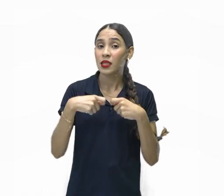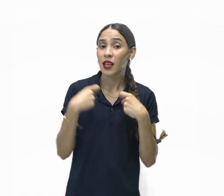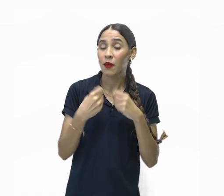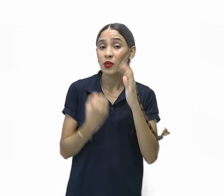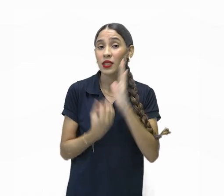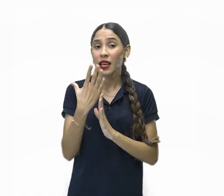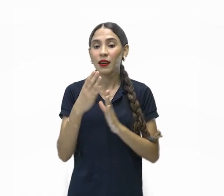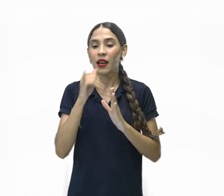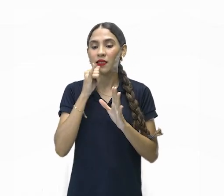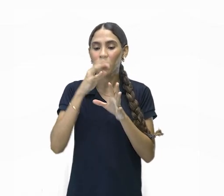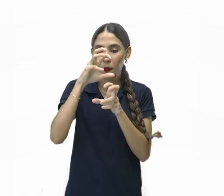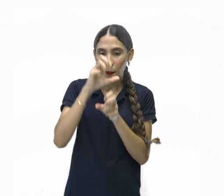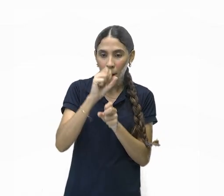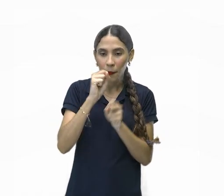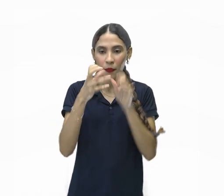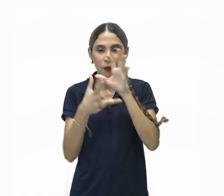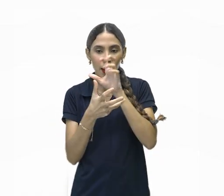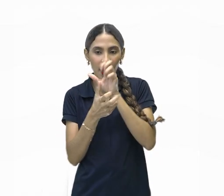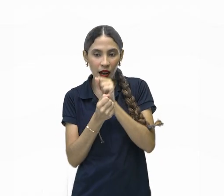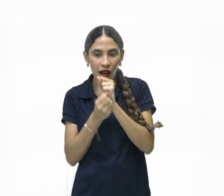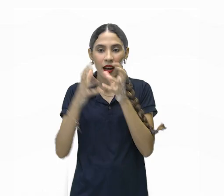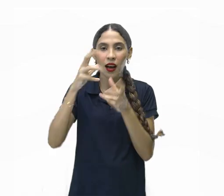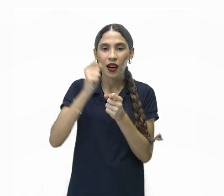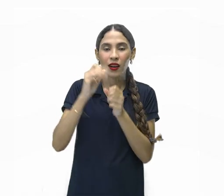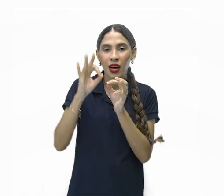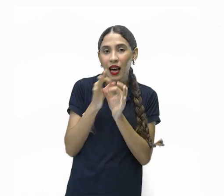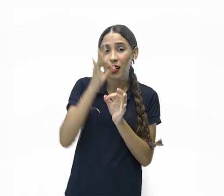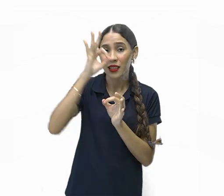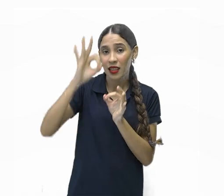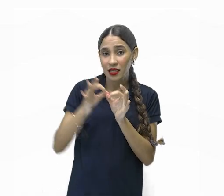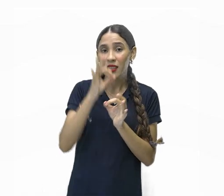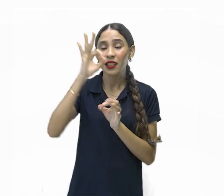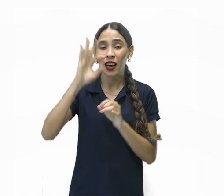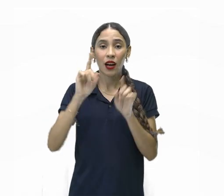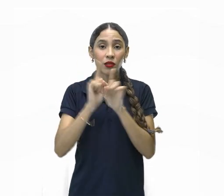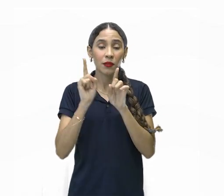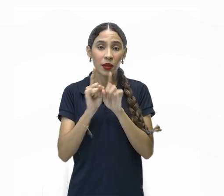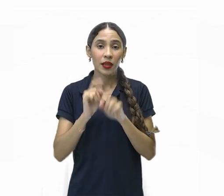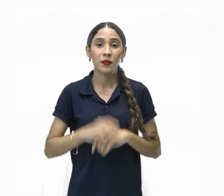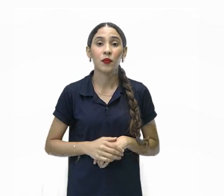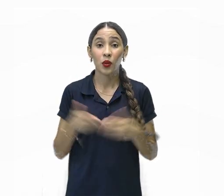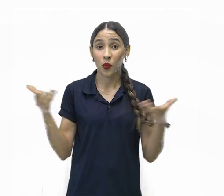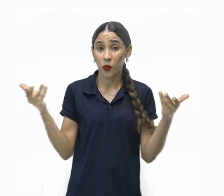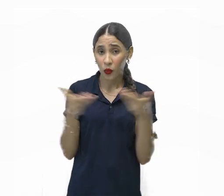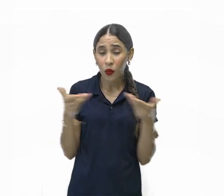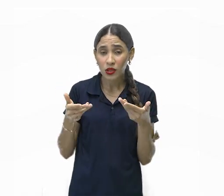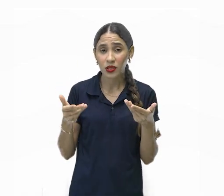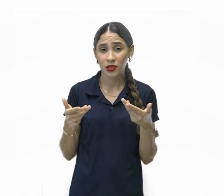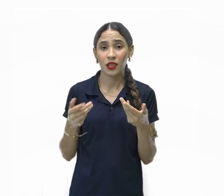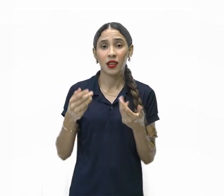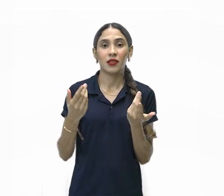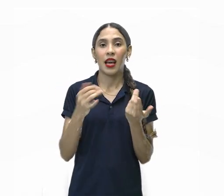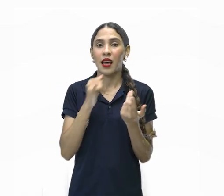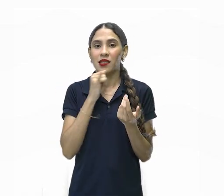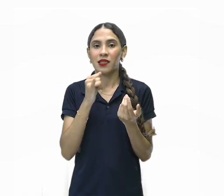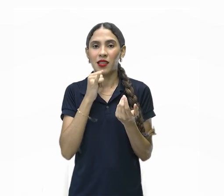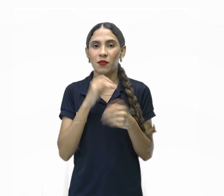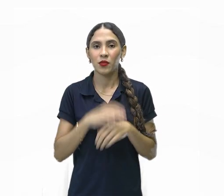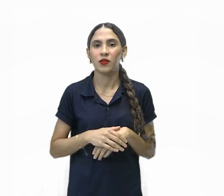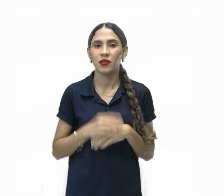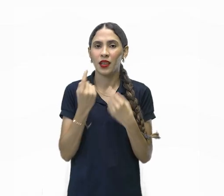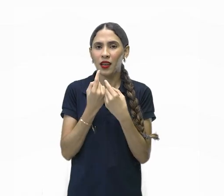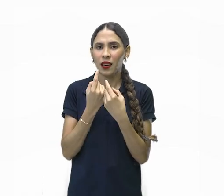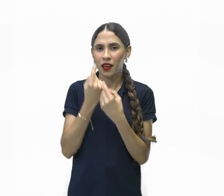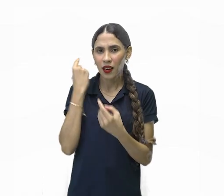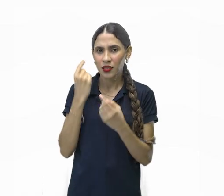precisávamos criar com a mão, colocar de forma artesanal. Enquanto hoje, aquilo que era